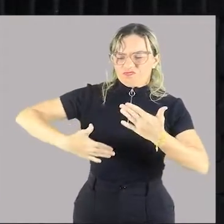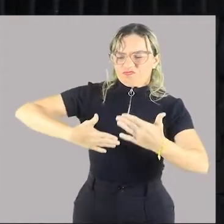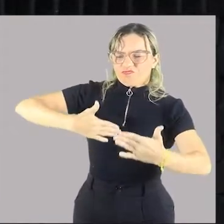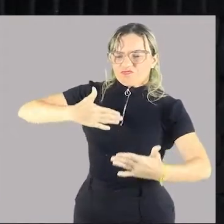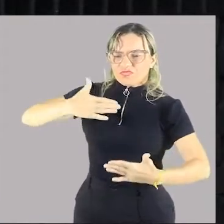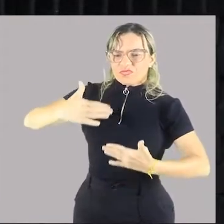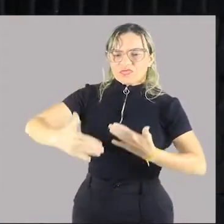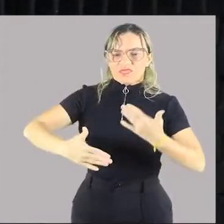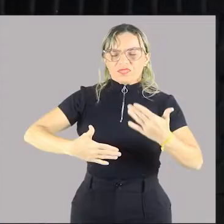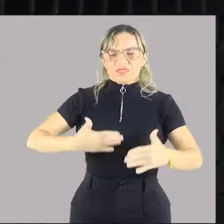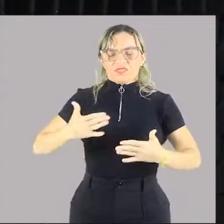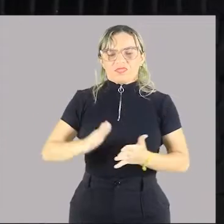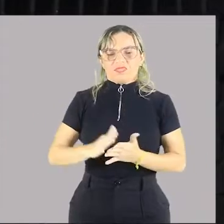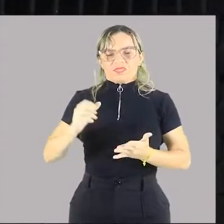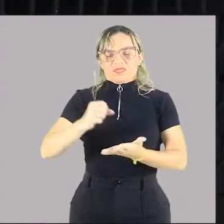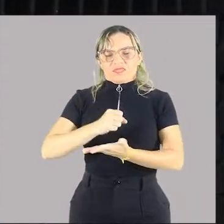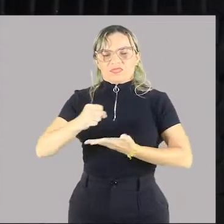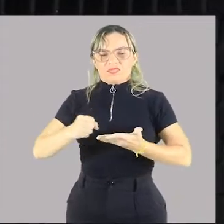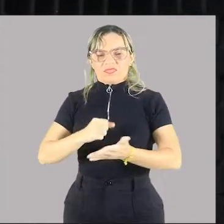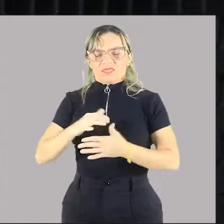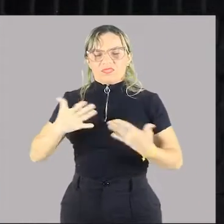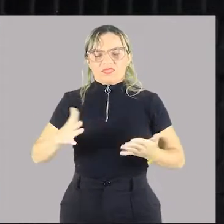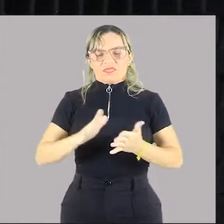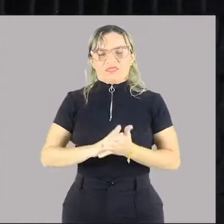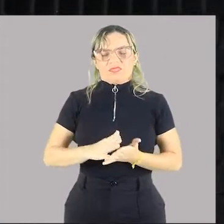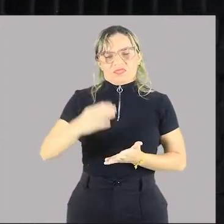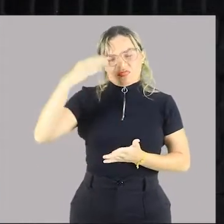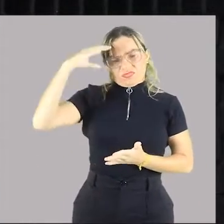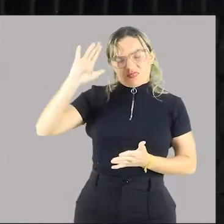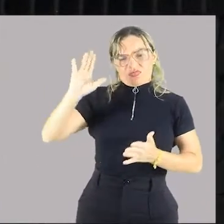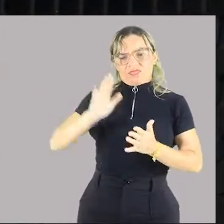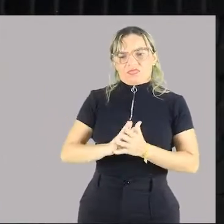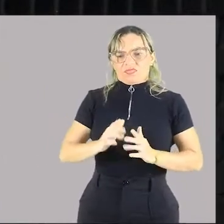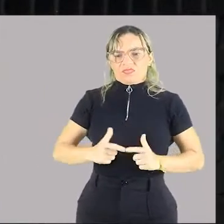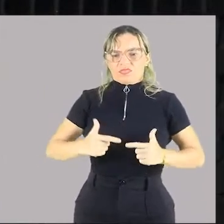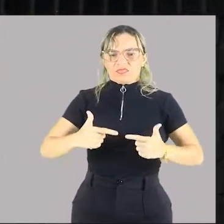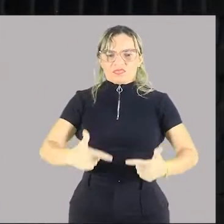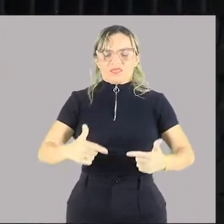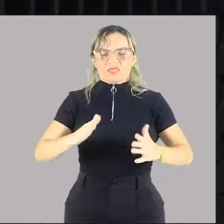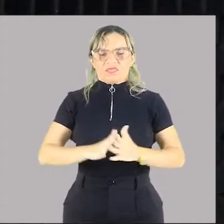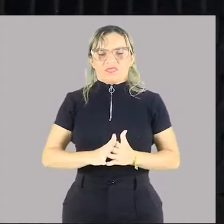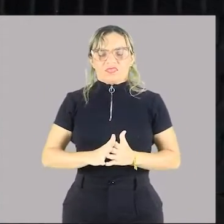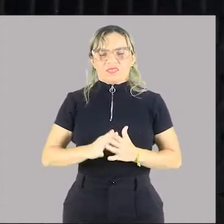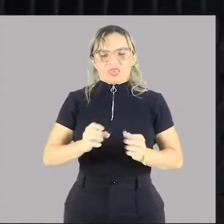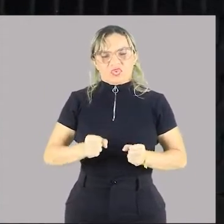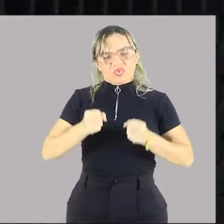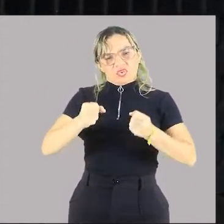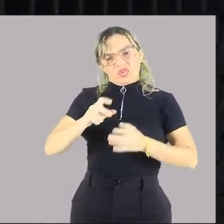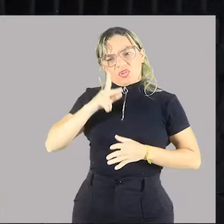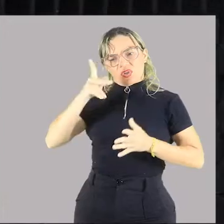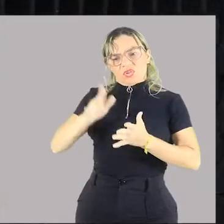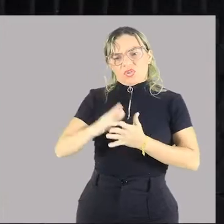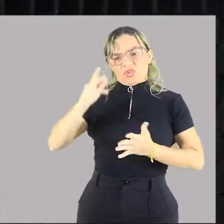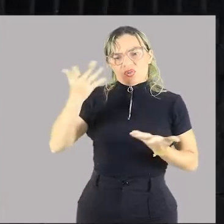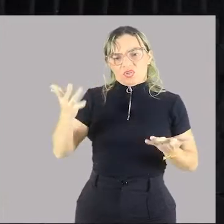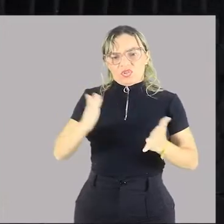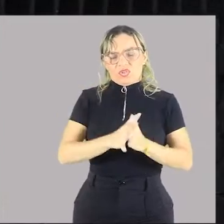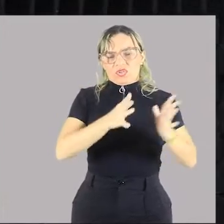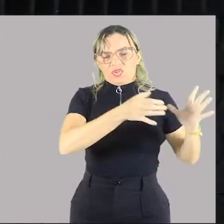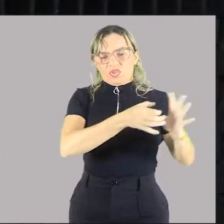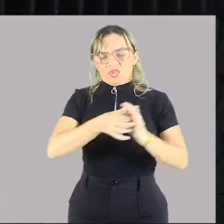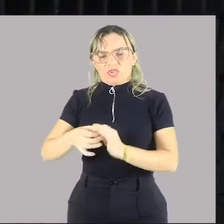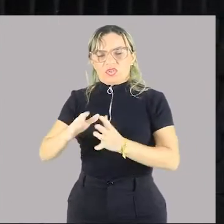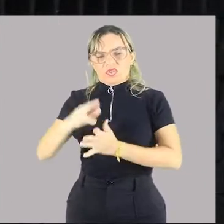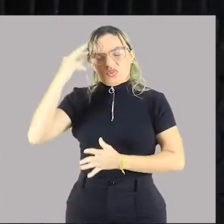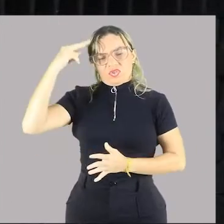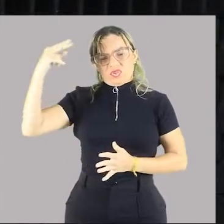de, basicamente, contribuição cultural de vários movimentos de resistência. Observe que o contexto histórico da